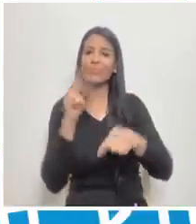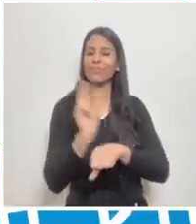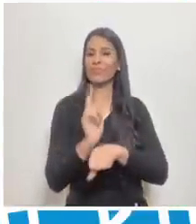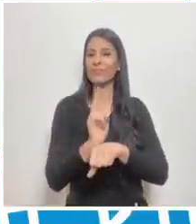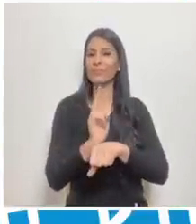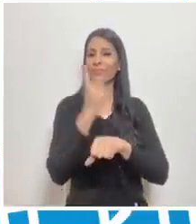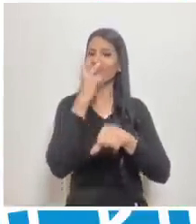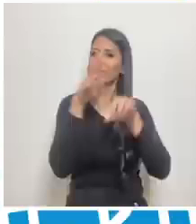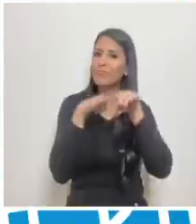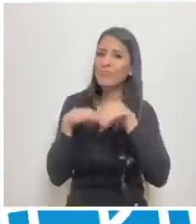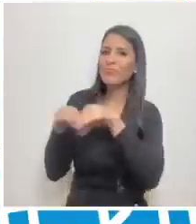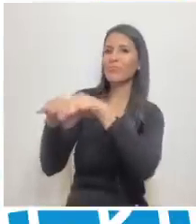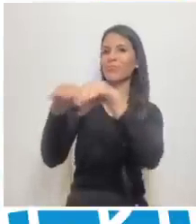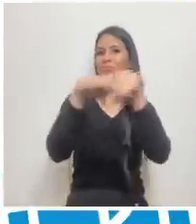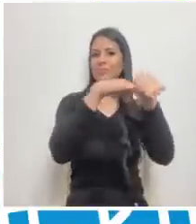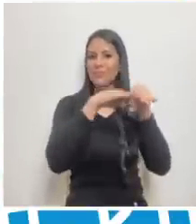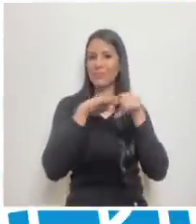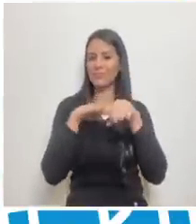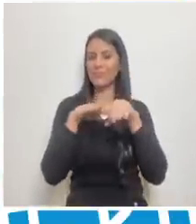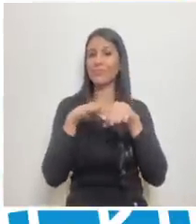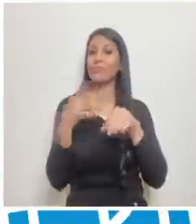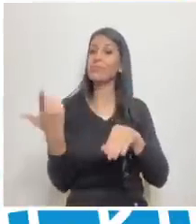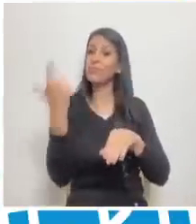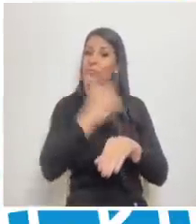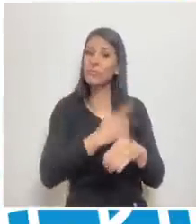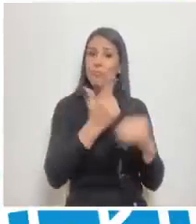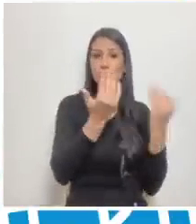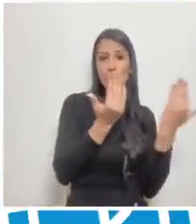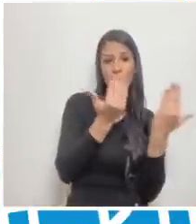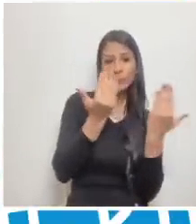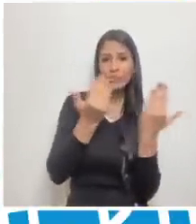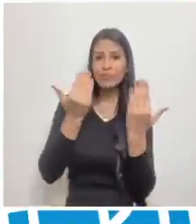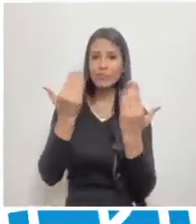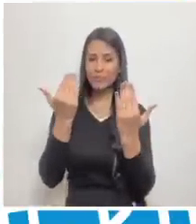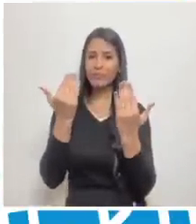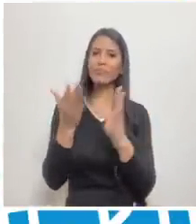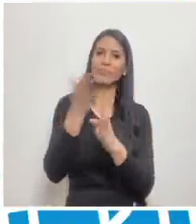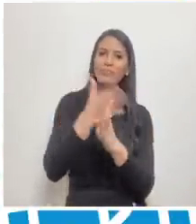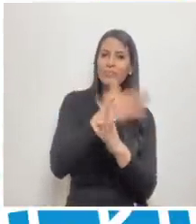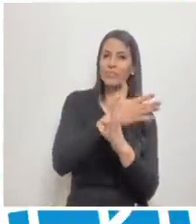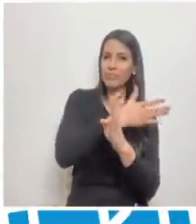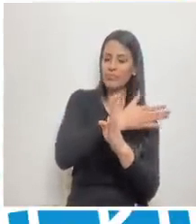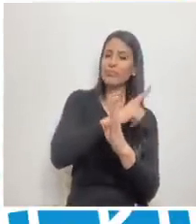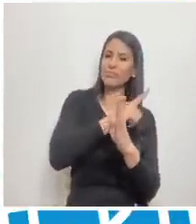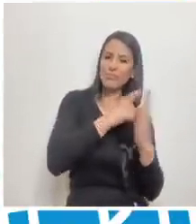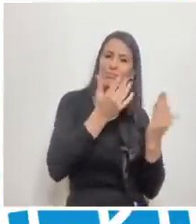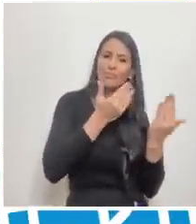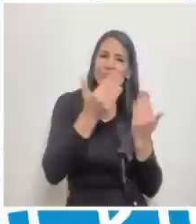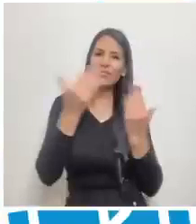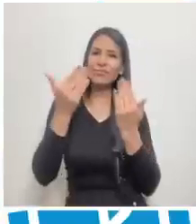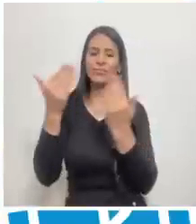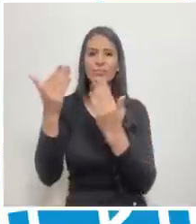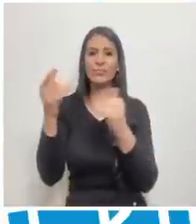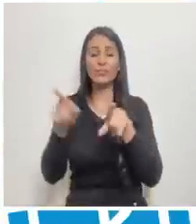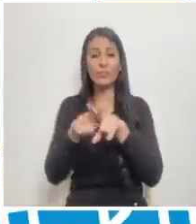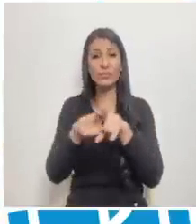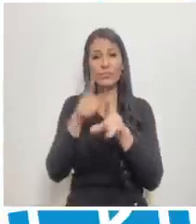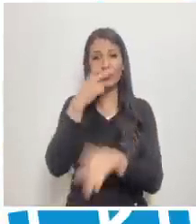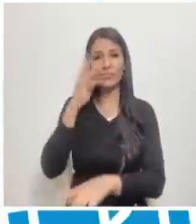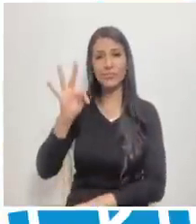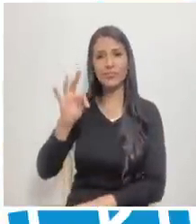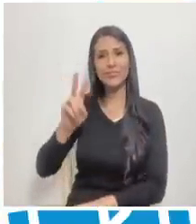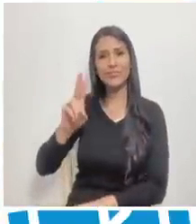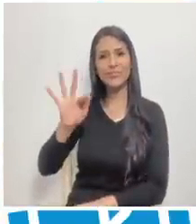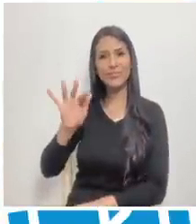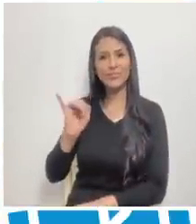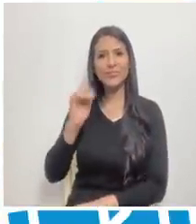permitir medidas de comparabilidade, se é isso que se deseja ter, até mesmo para aferir o que o Tufi levanta, que é, de fato, muito